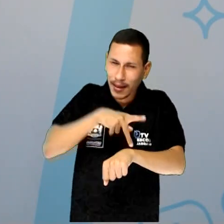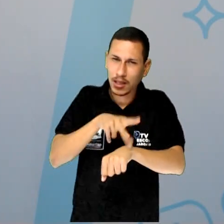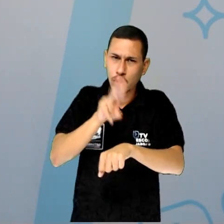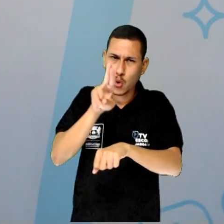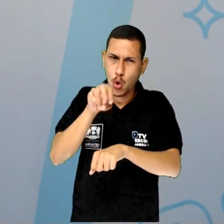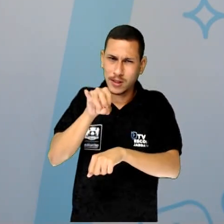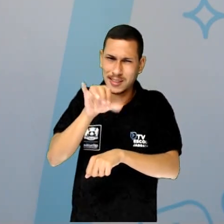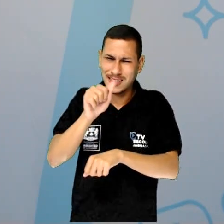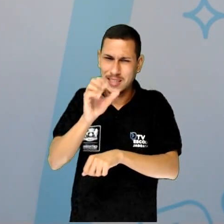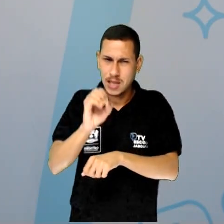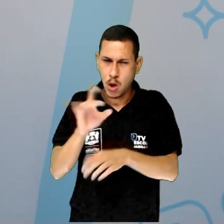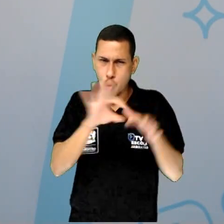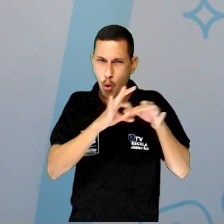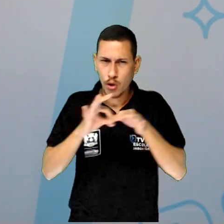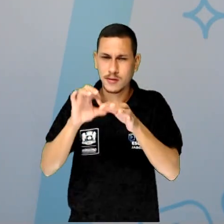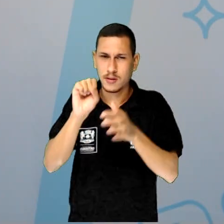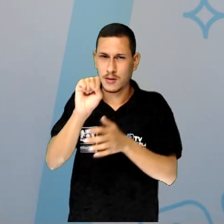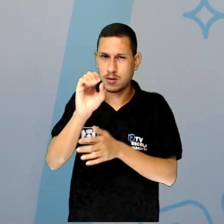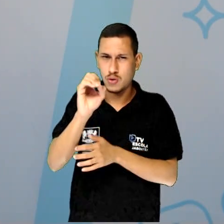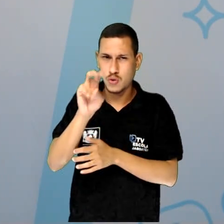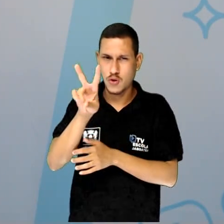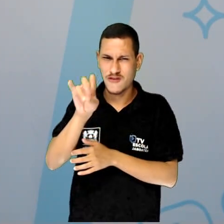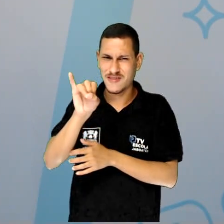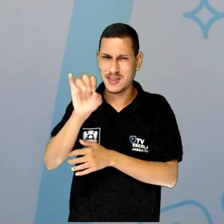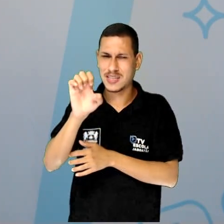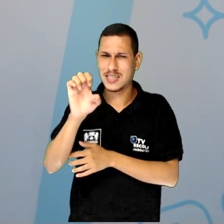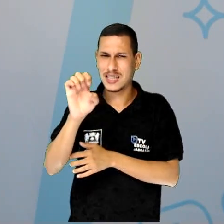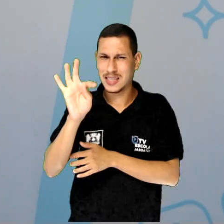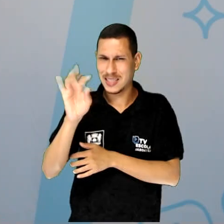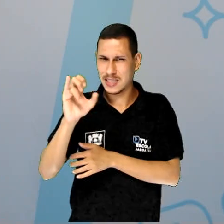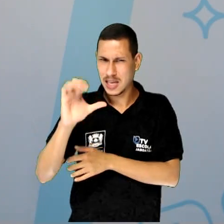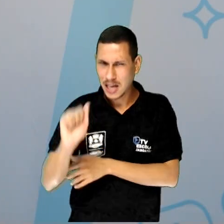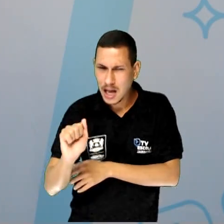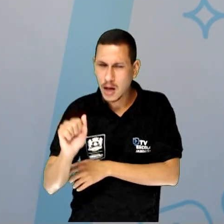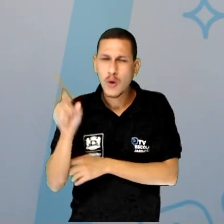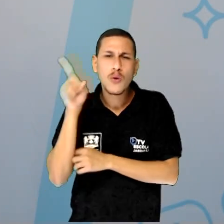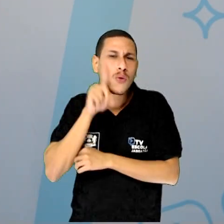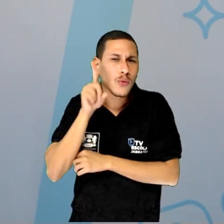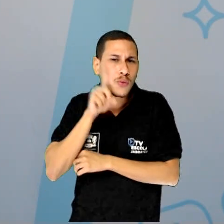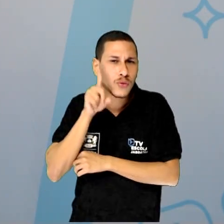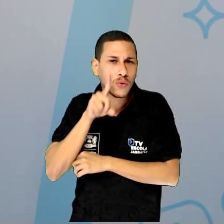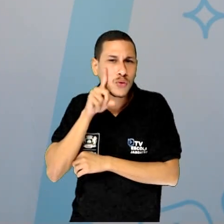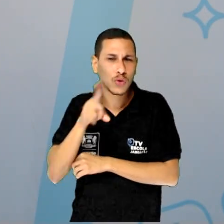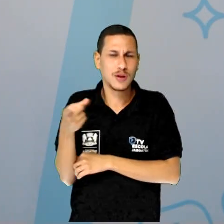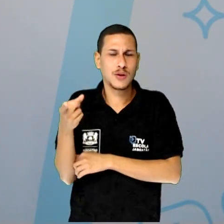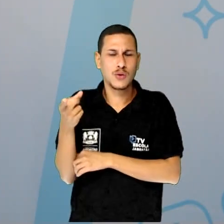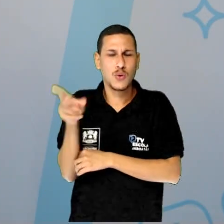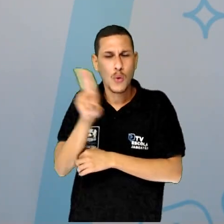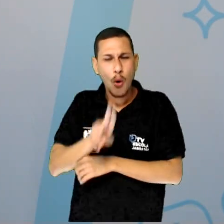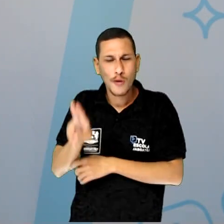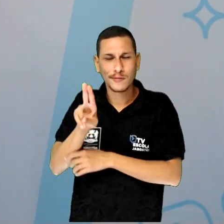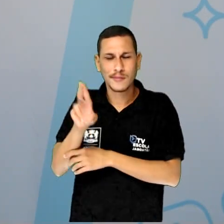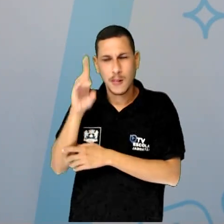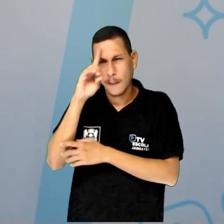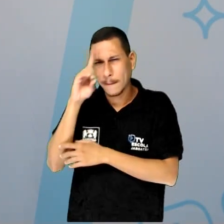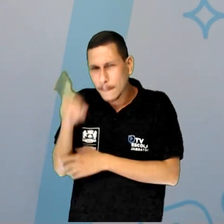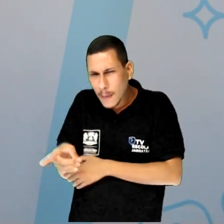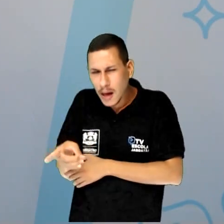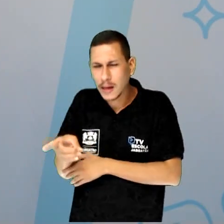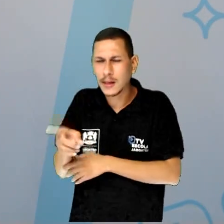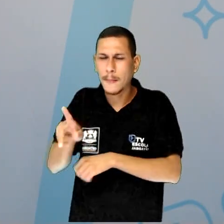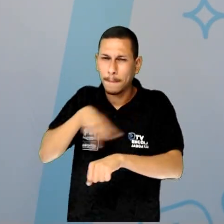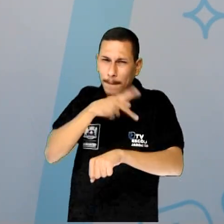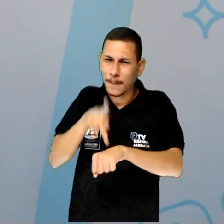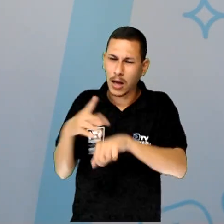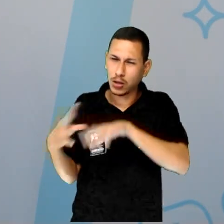Unidos permaneceram durante um grande tempo com a sua hegemonia capitalista sobre praticamente grande parte